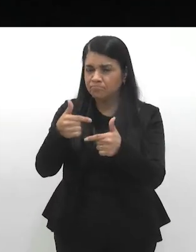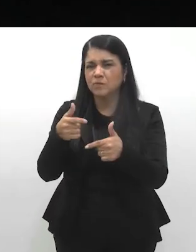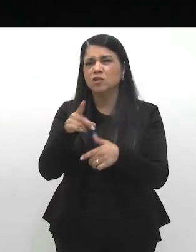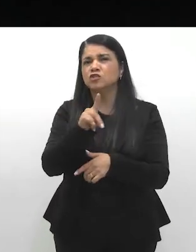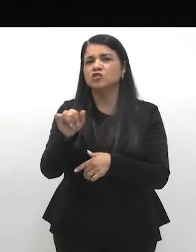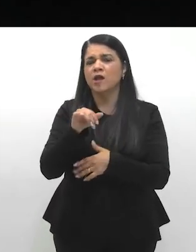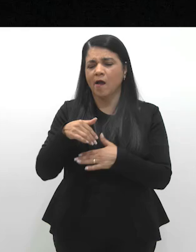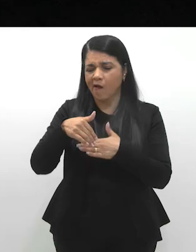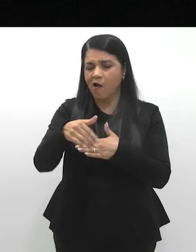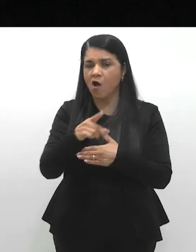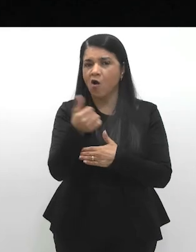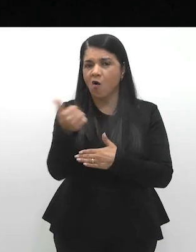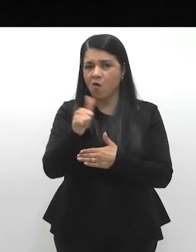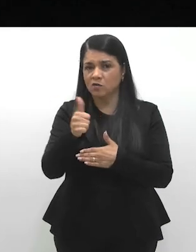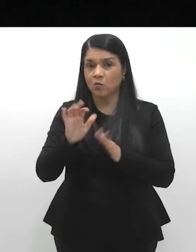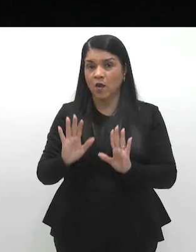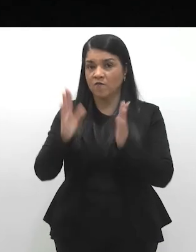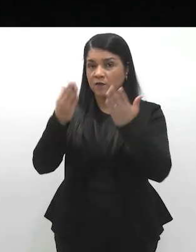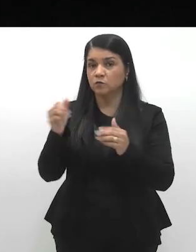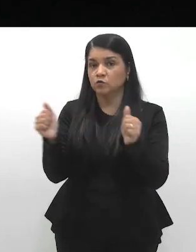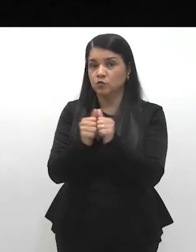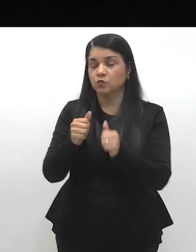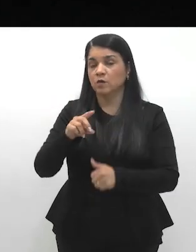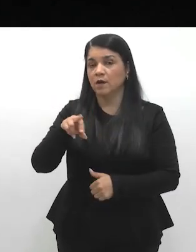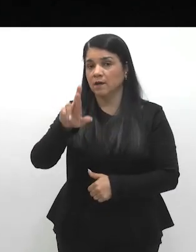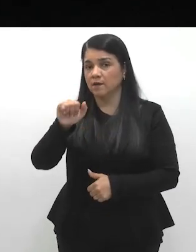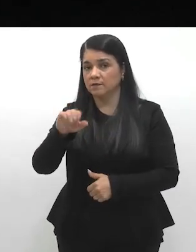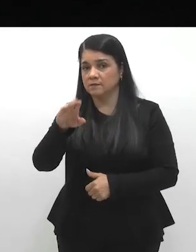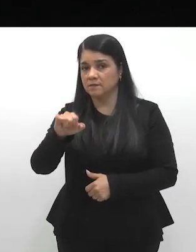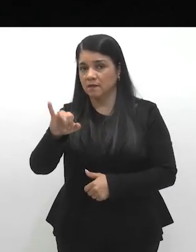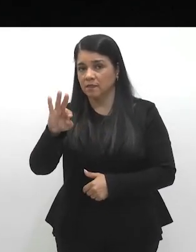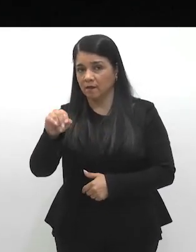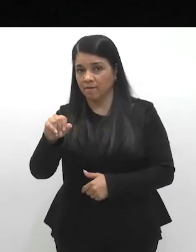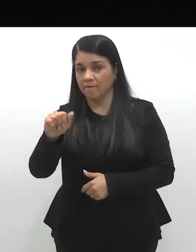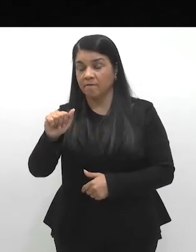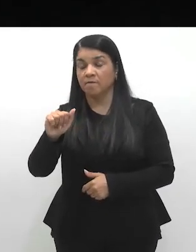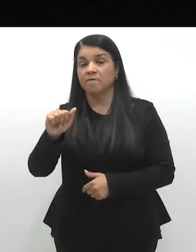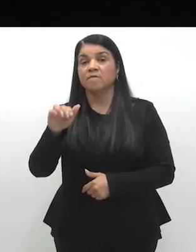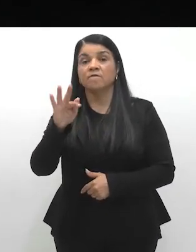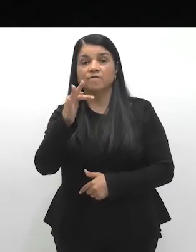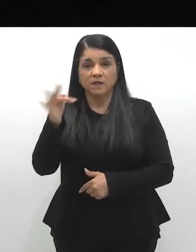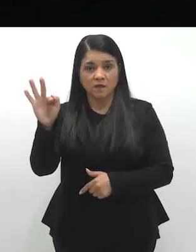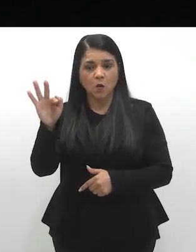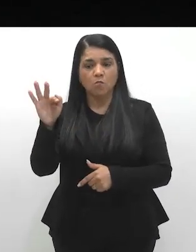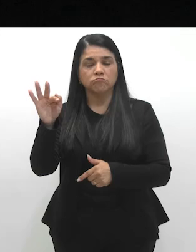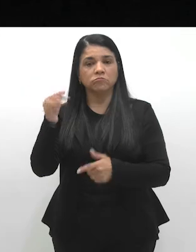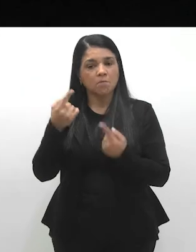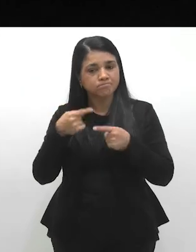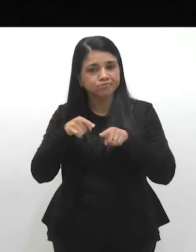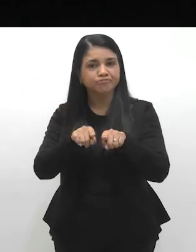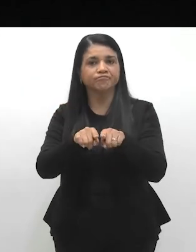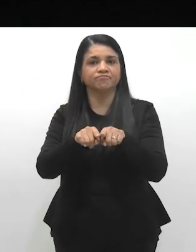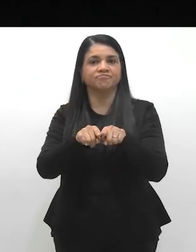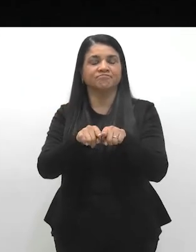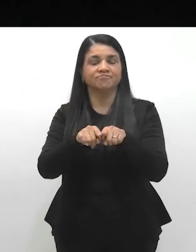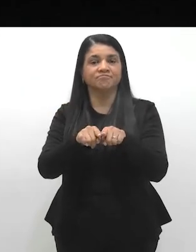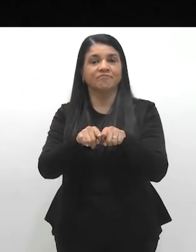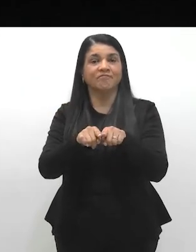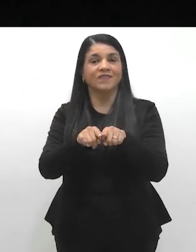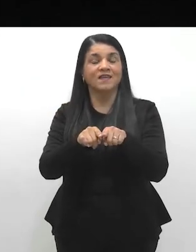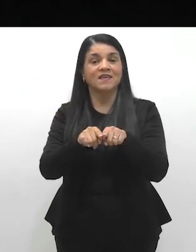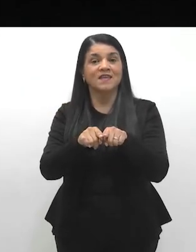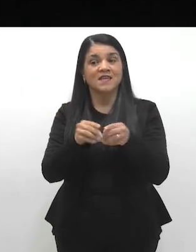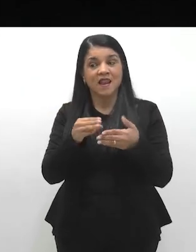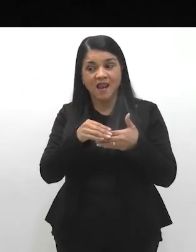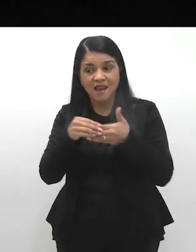inclusive dia 11 agora teremos um evento com a Receita Federal lá na universidade para fomentar ainda mais essa parceria e levamos